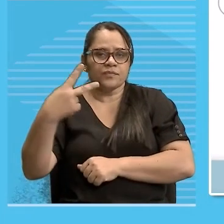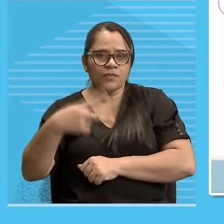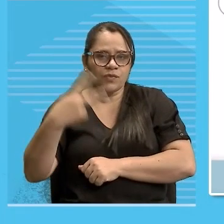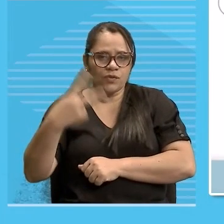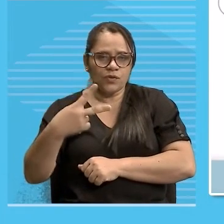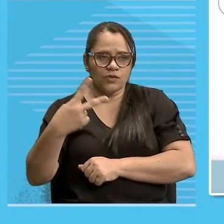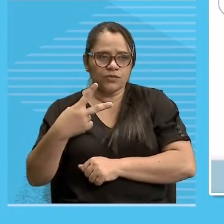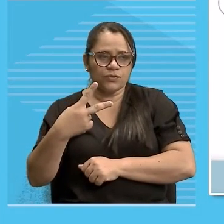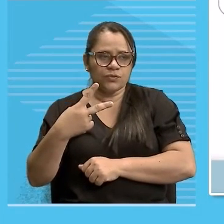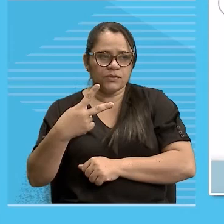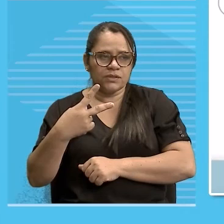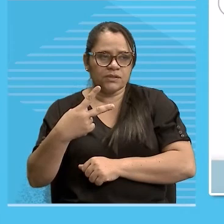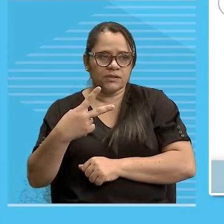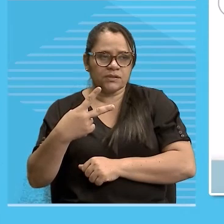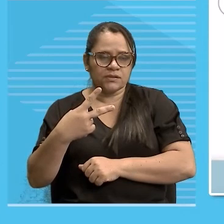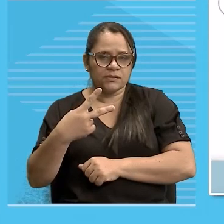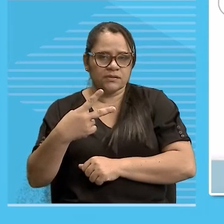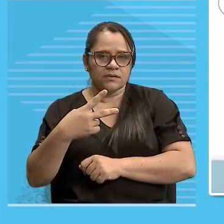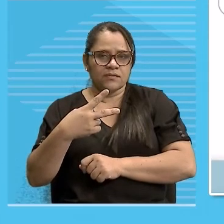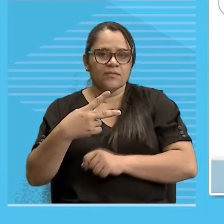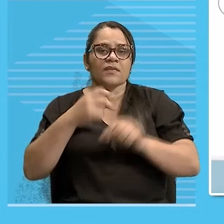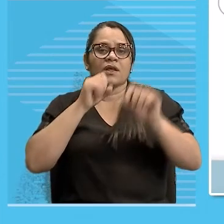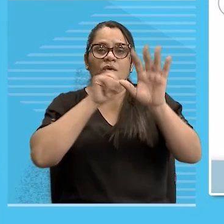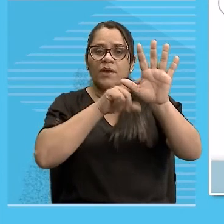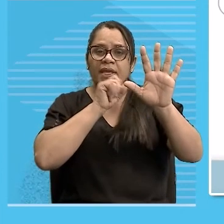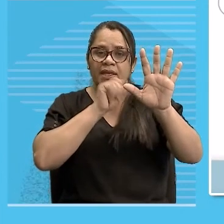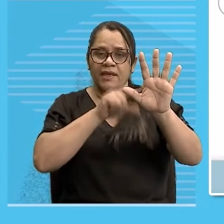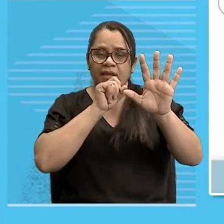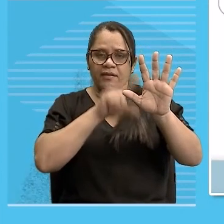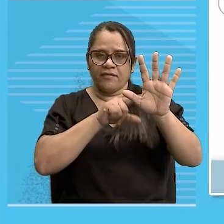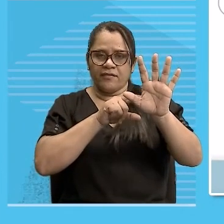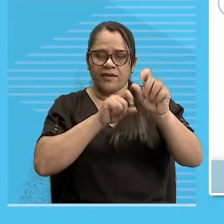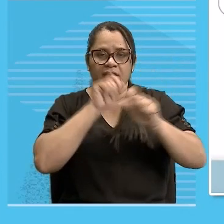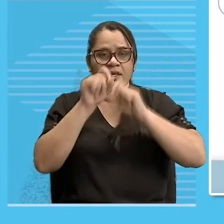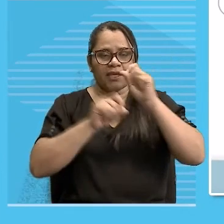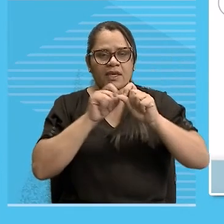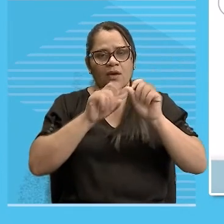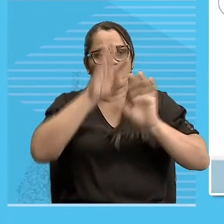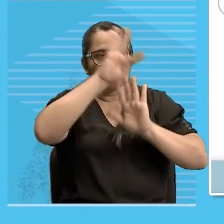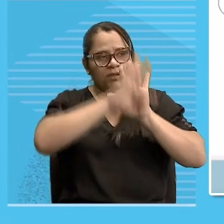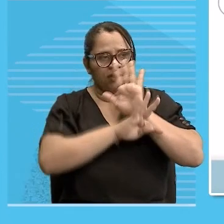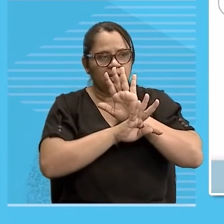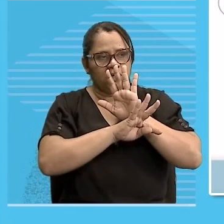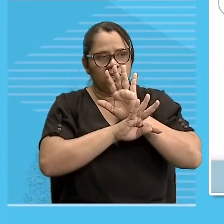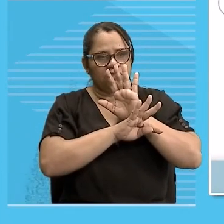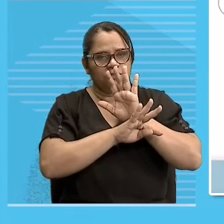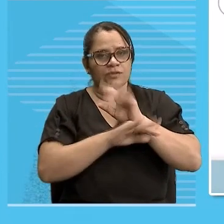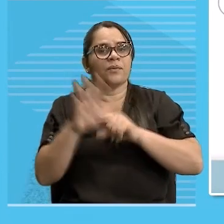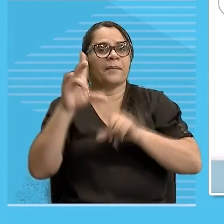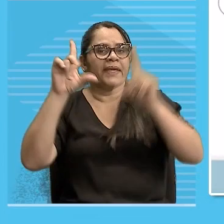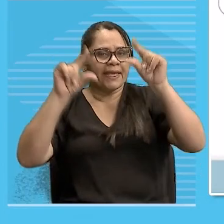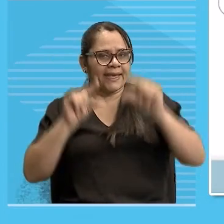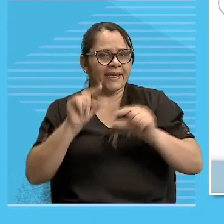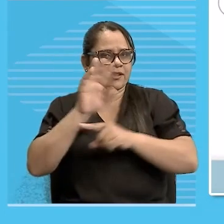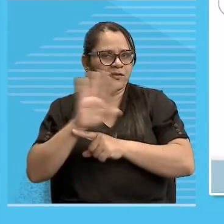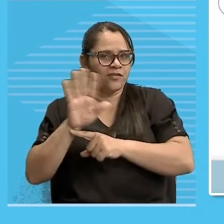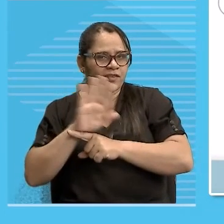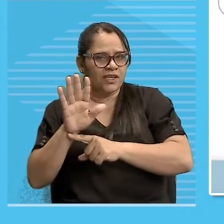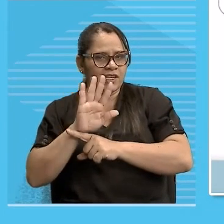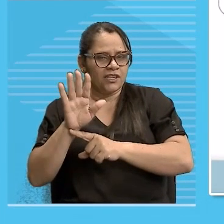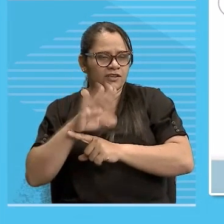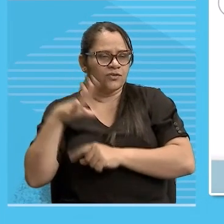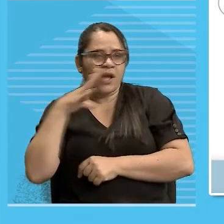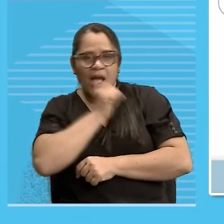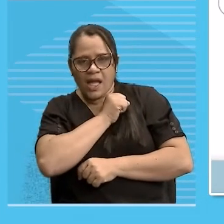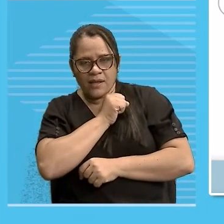por que eu trouxe aqui o GIF, né? Que é esse textinho, esse pequeno vídeo rápido, né? Um vídeo muito rápido,